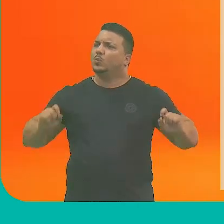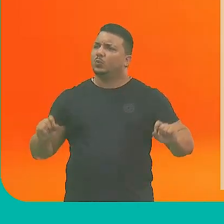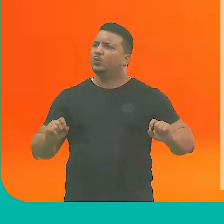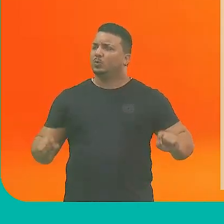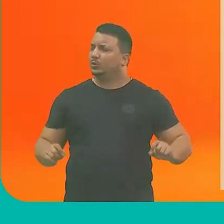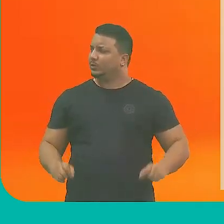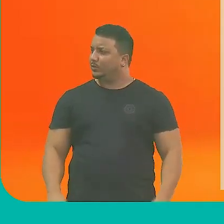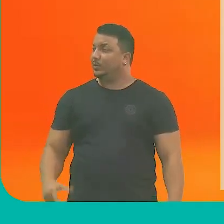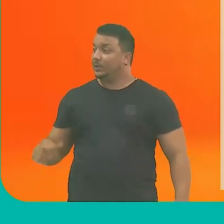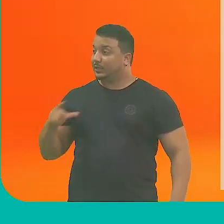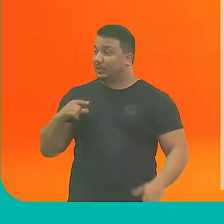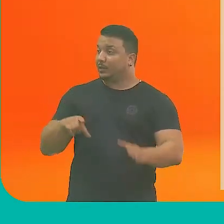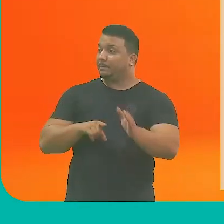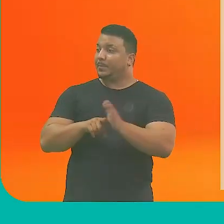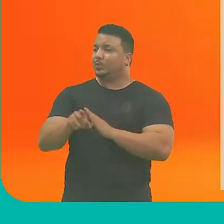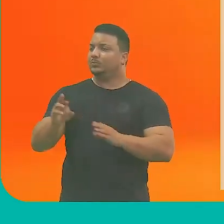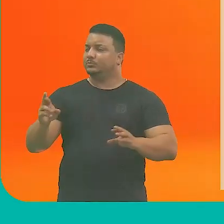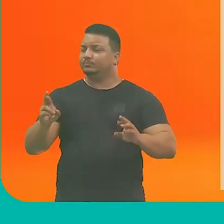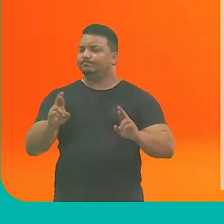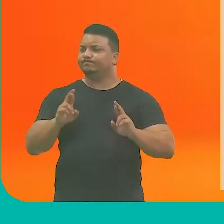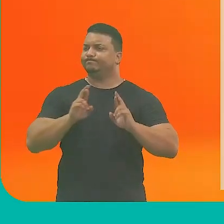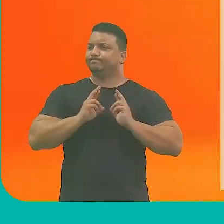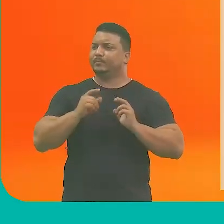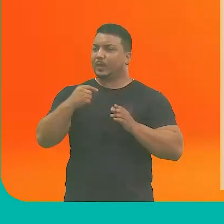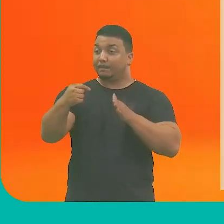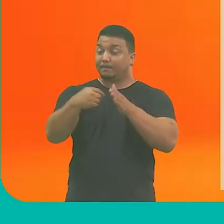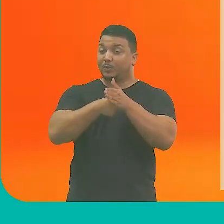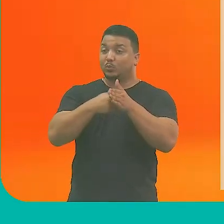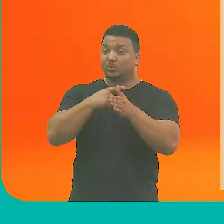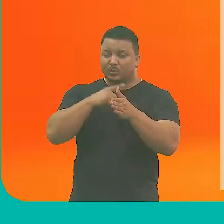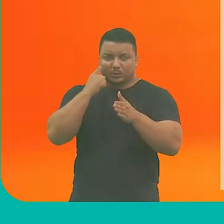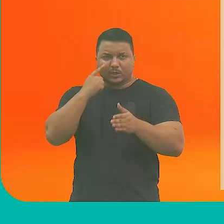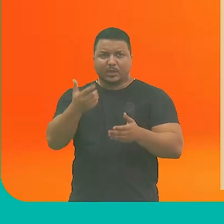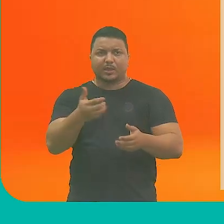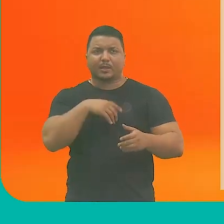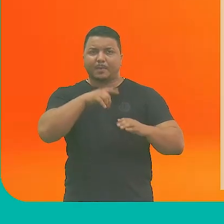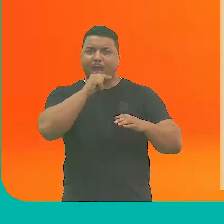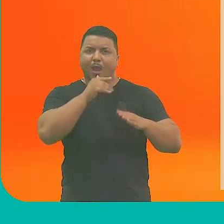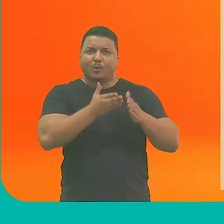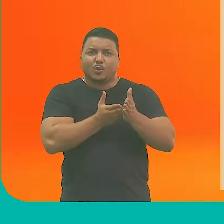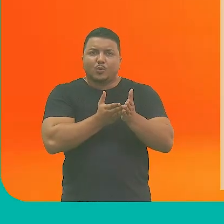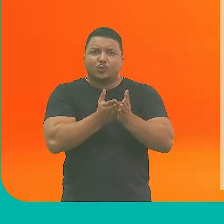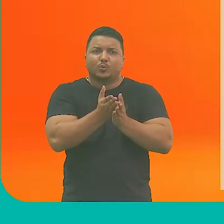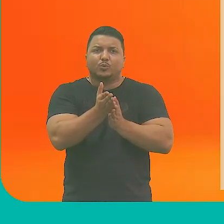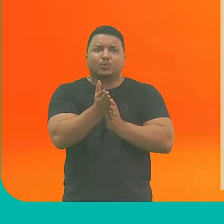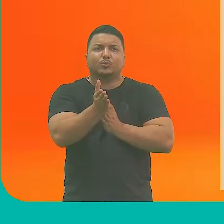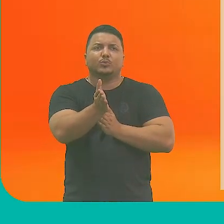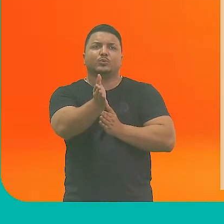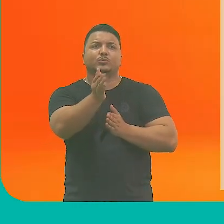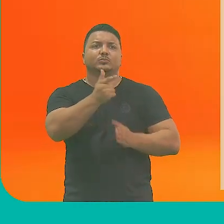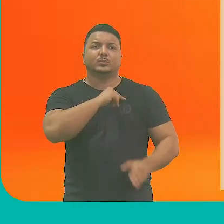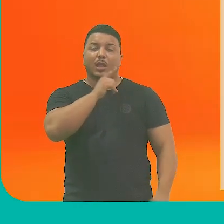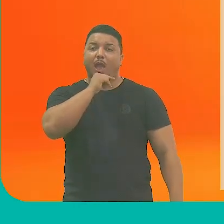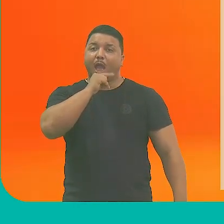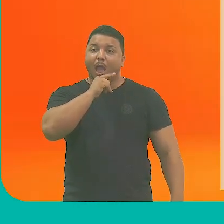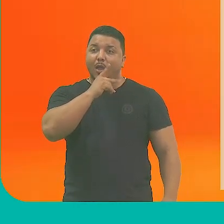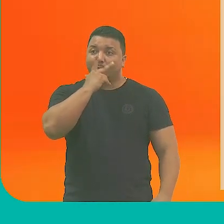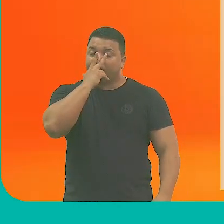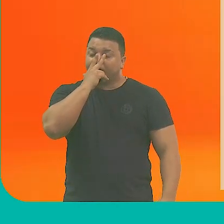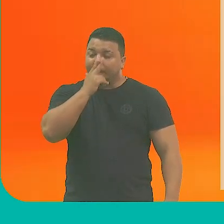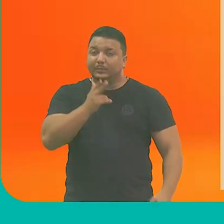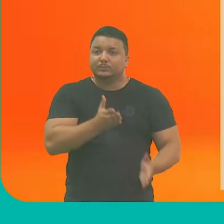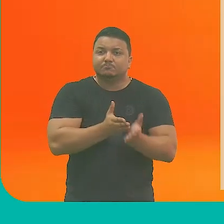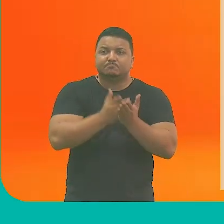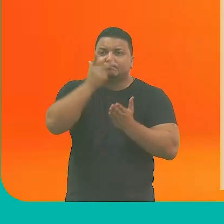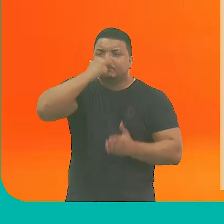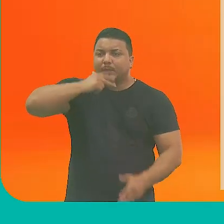que é que uma questão quer me dizer quando ela fala que a vazão é constante? É que ela despeja a mesma quantidade